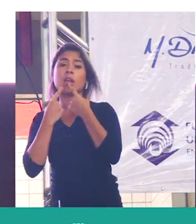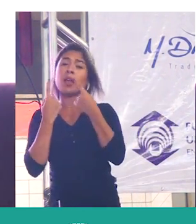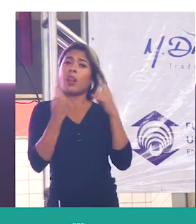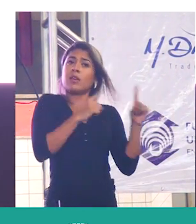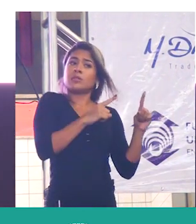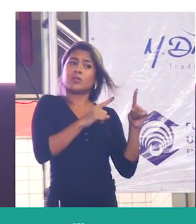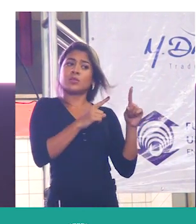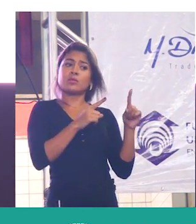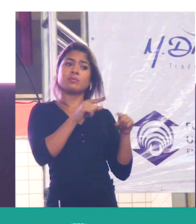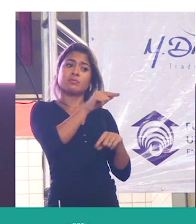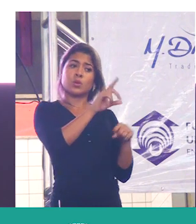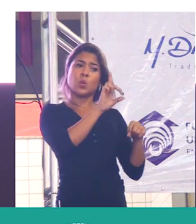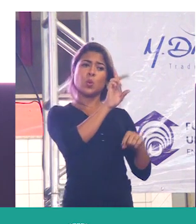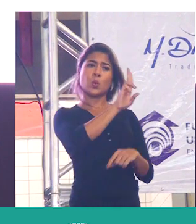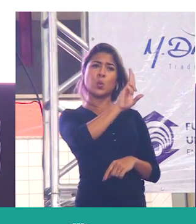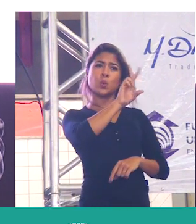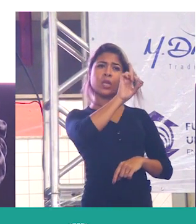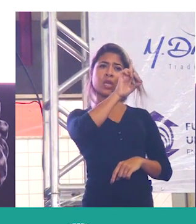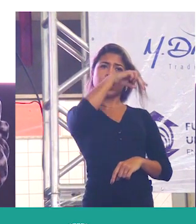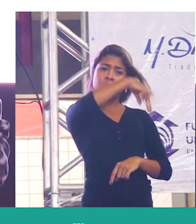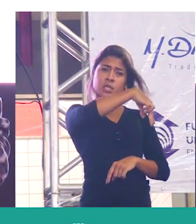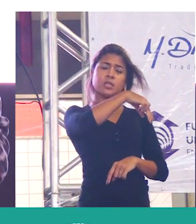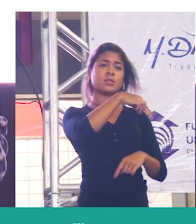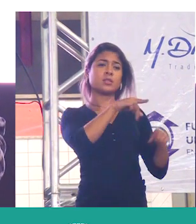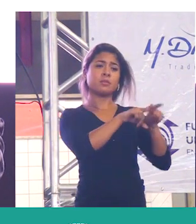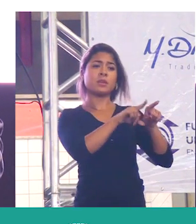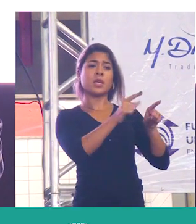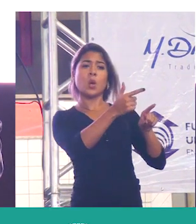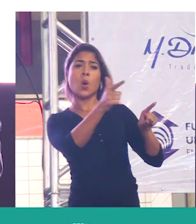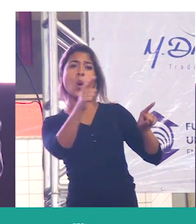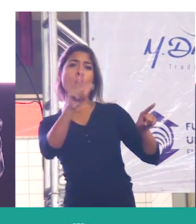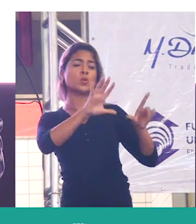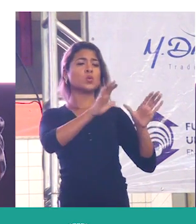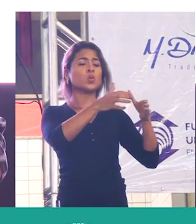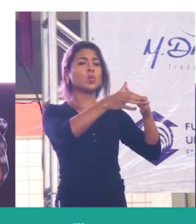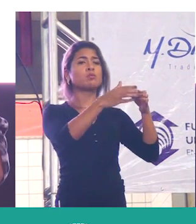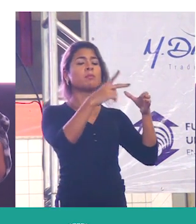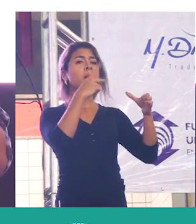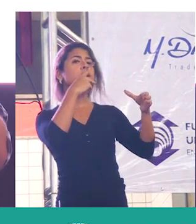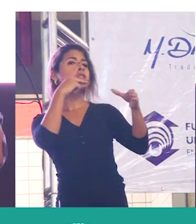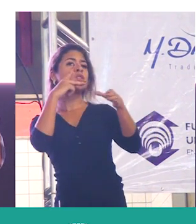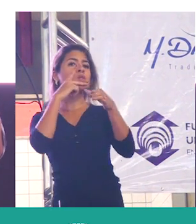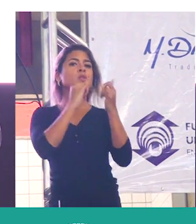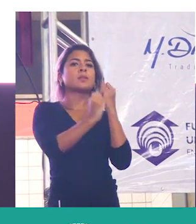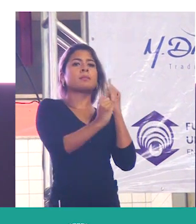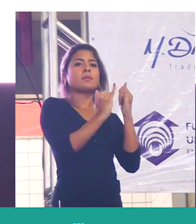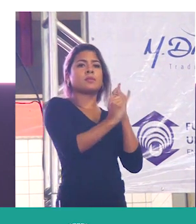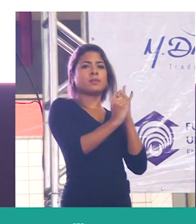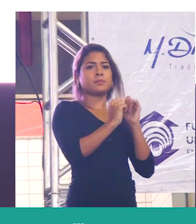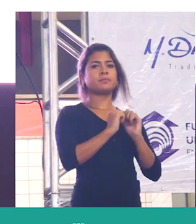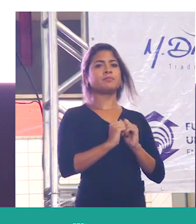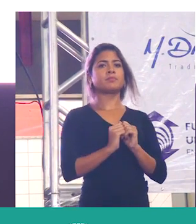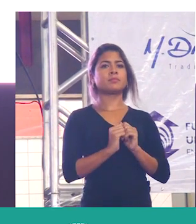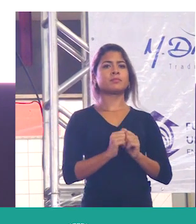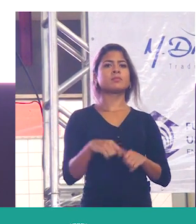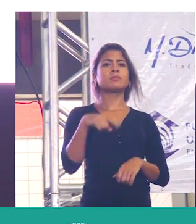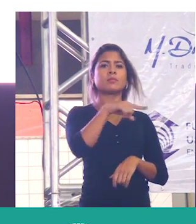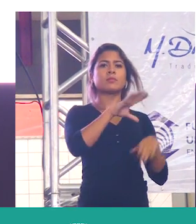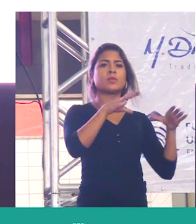à UDN e todo partido político semelhante a ela. A UDN, ela se